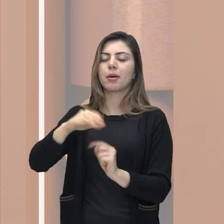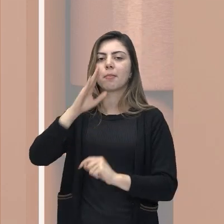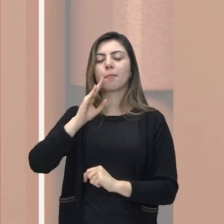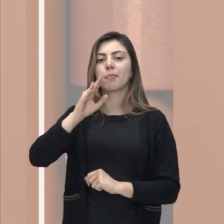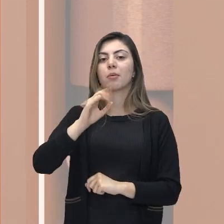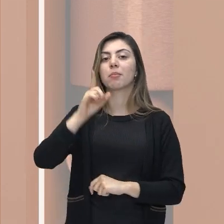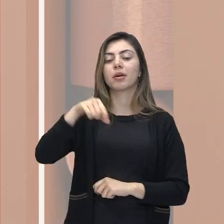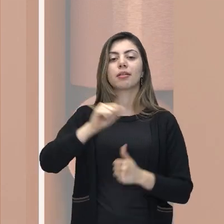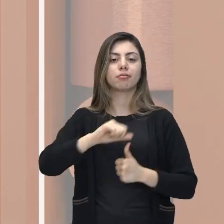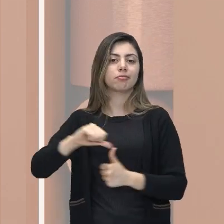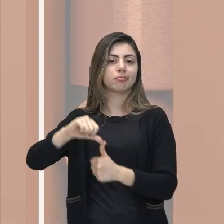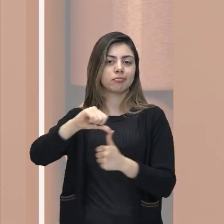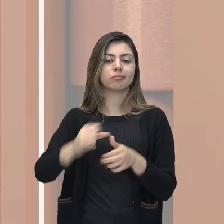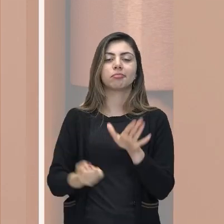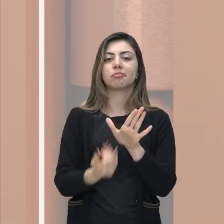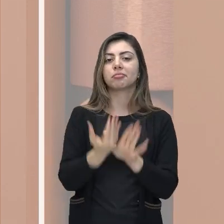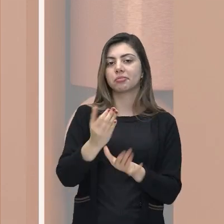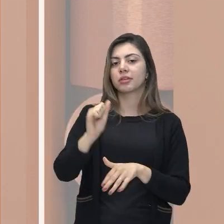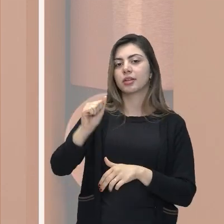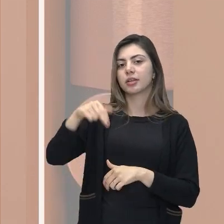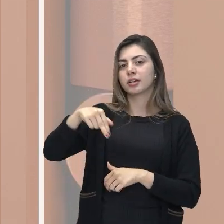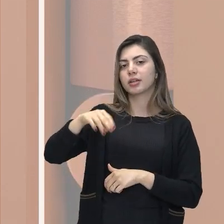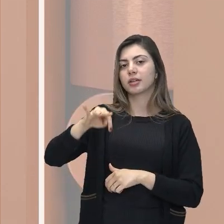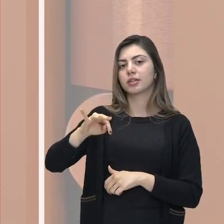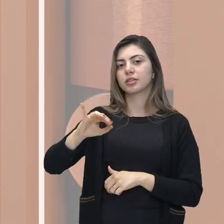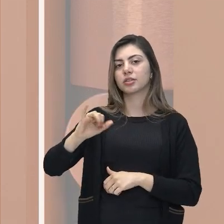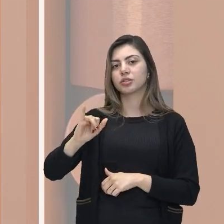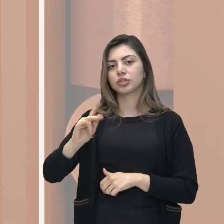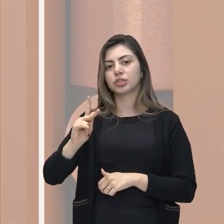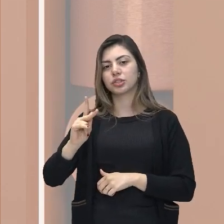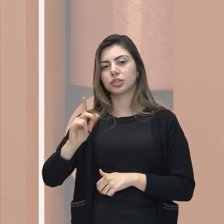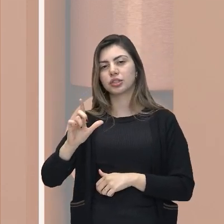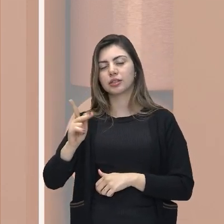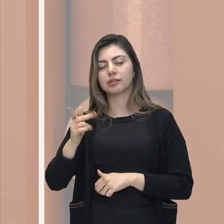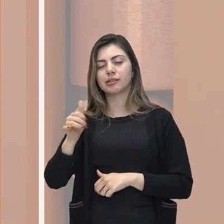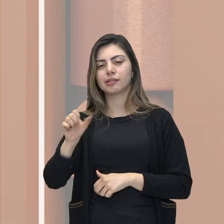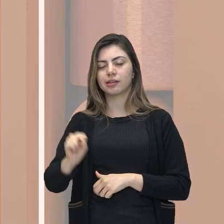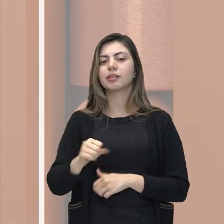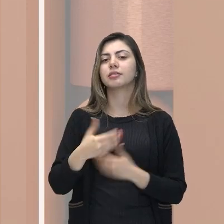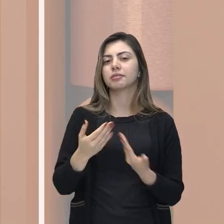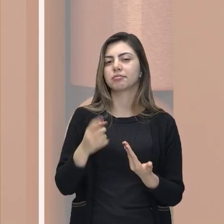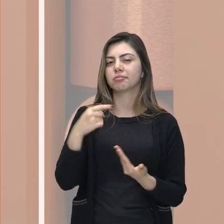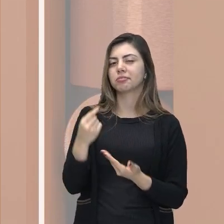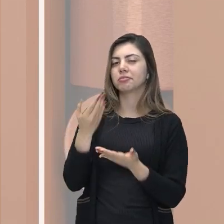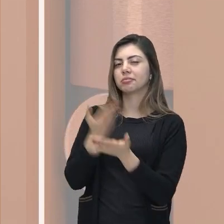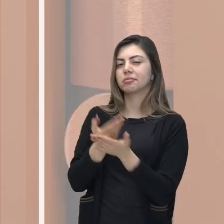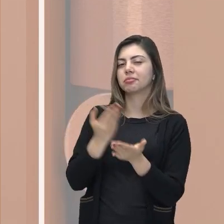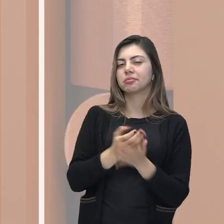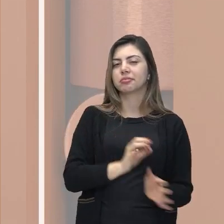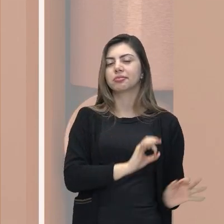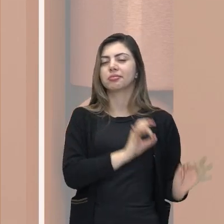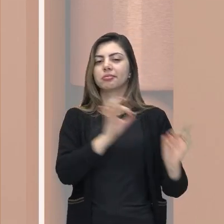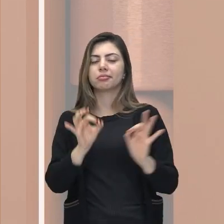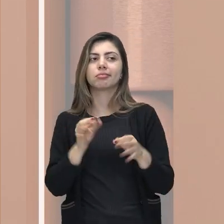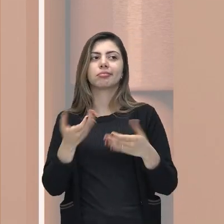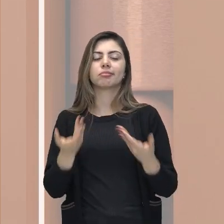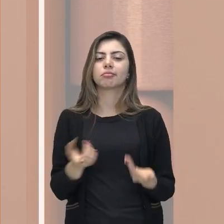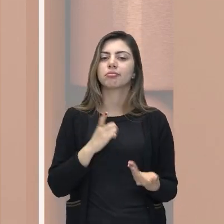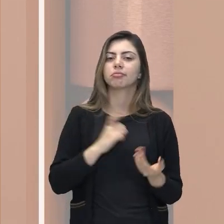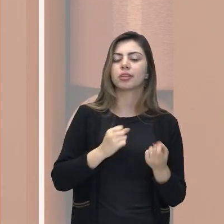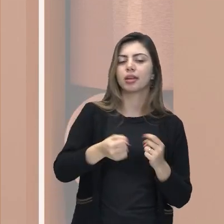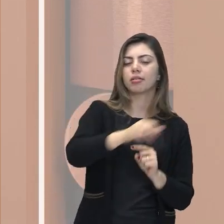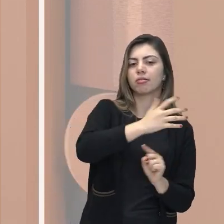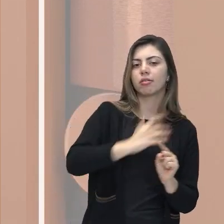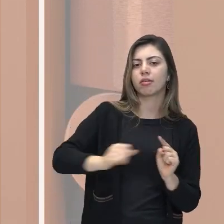Central, forma ali as Antilhas, que são divididas aí nessas partes que nós vimos, né? Então, nós temos ali ilhas que têm uma